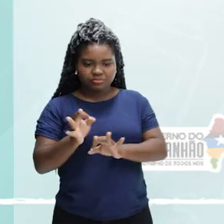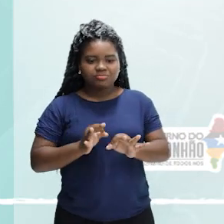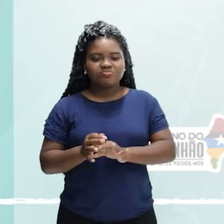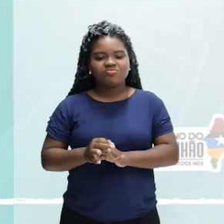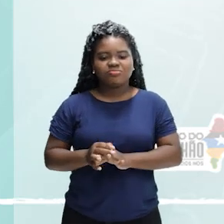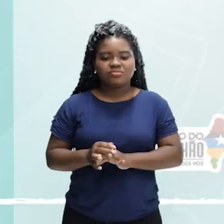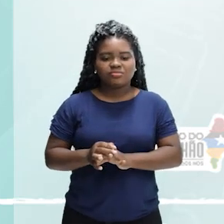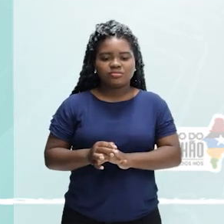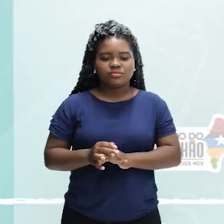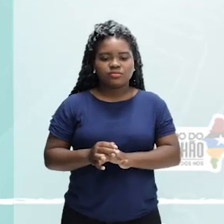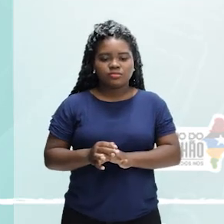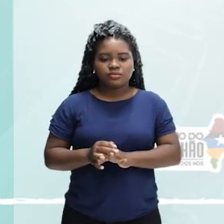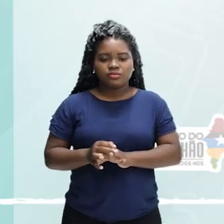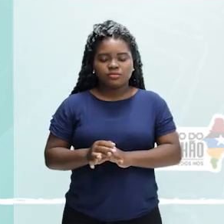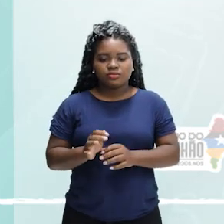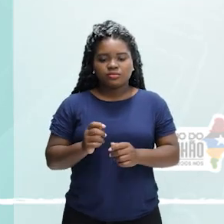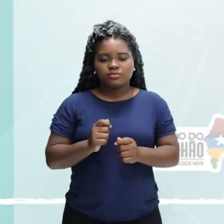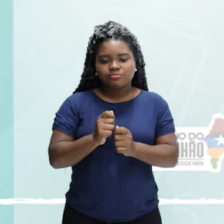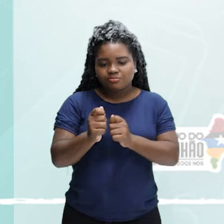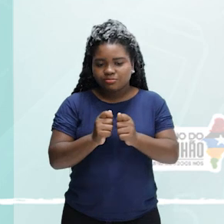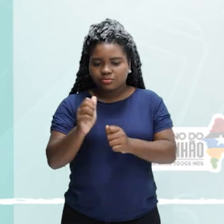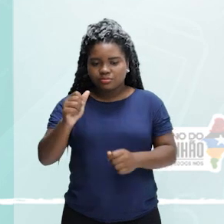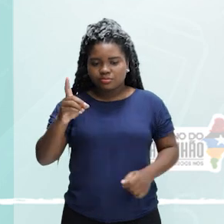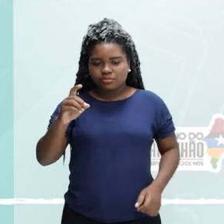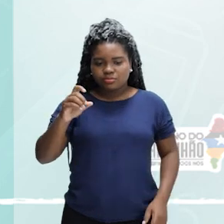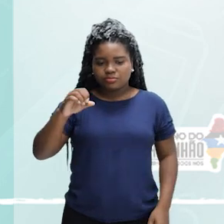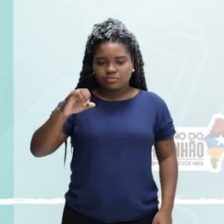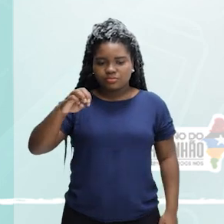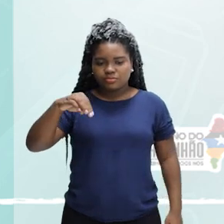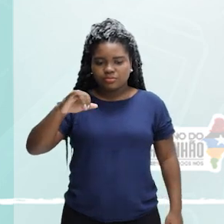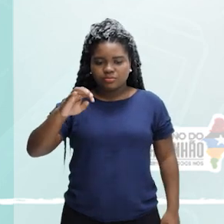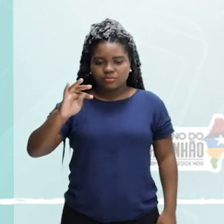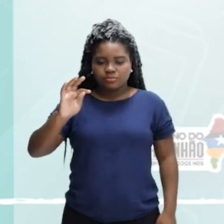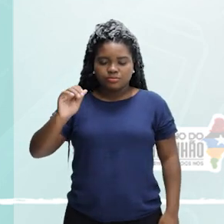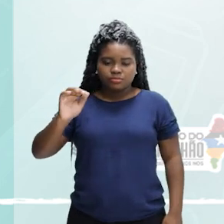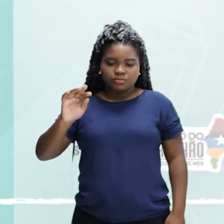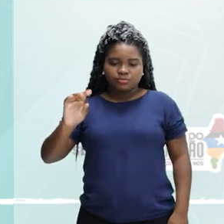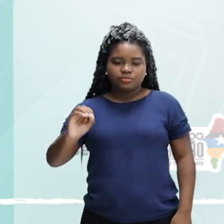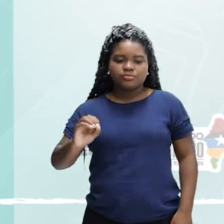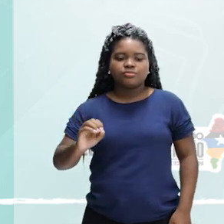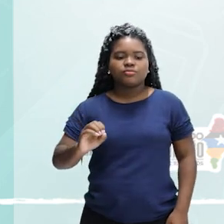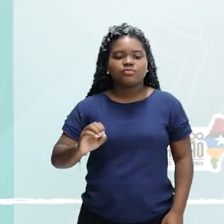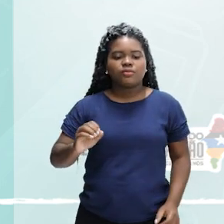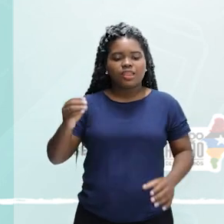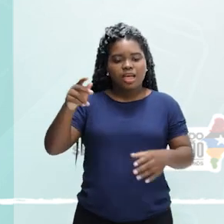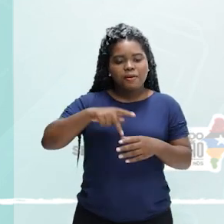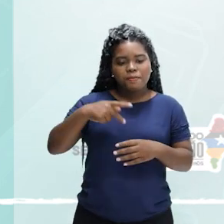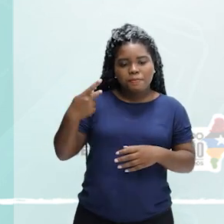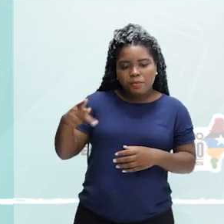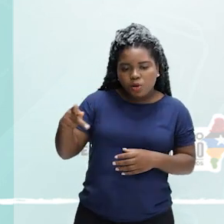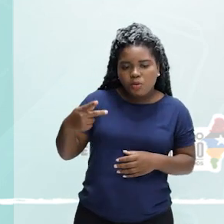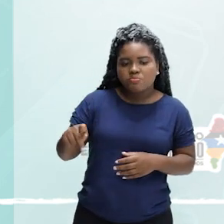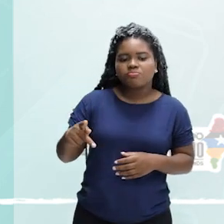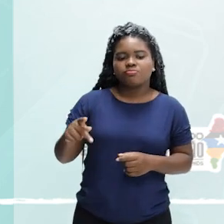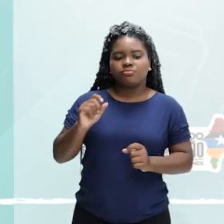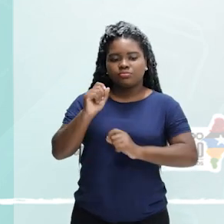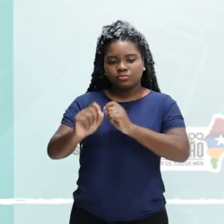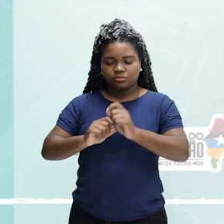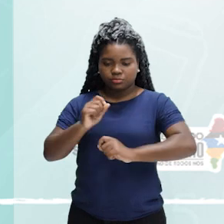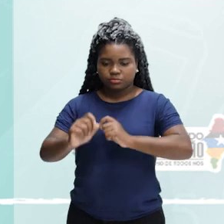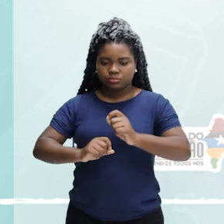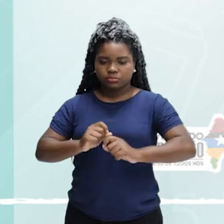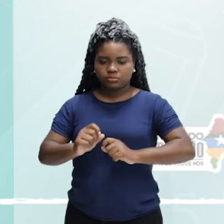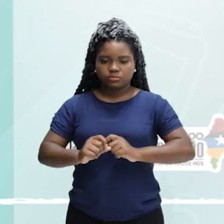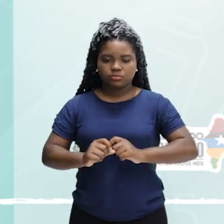das elites eleitas, ou seja, dos políticos representantes eleitos a partir do